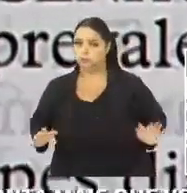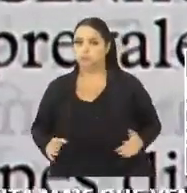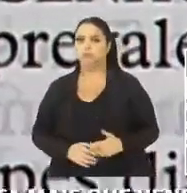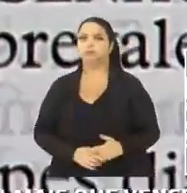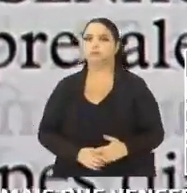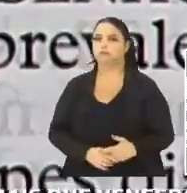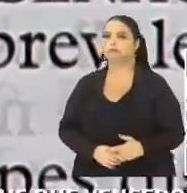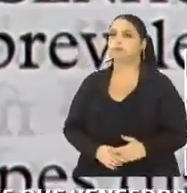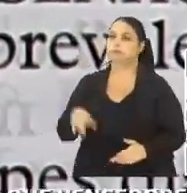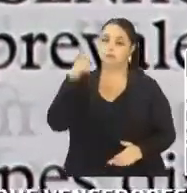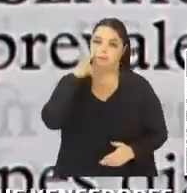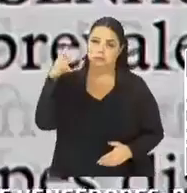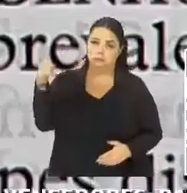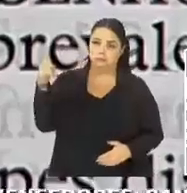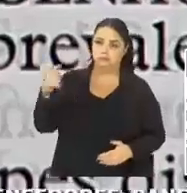Olha lá.